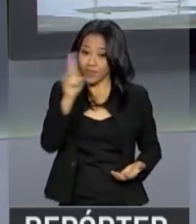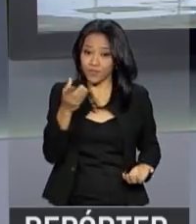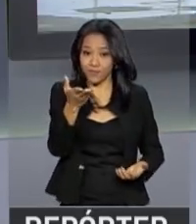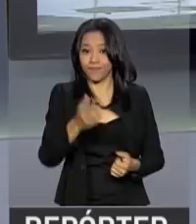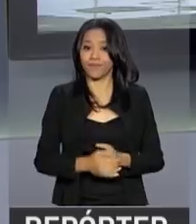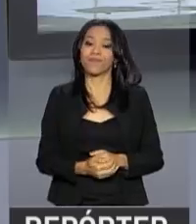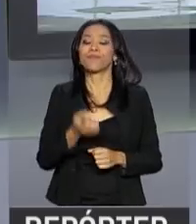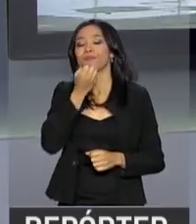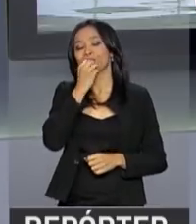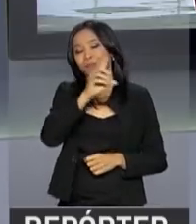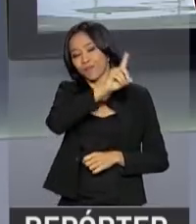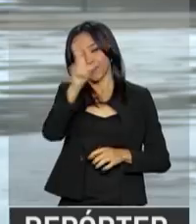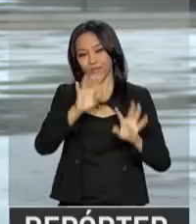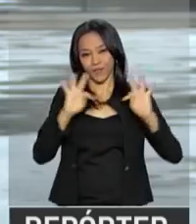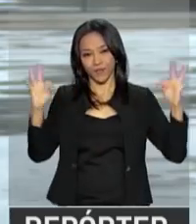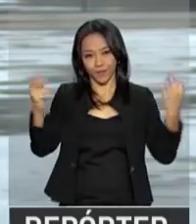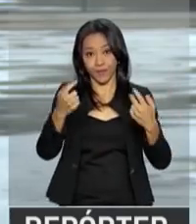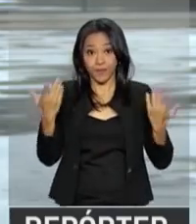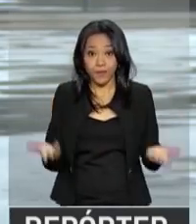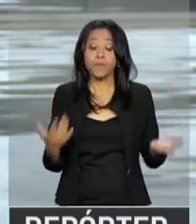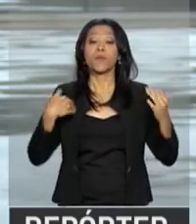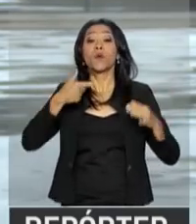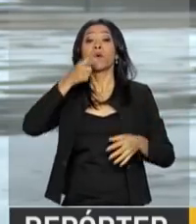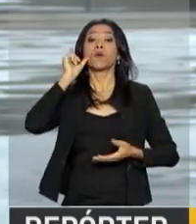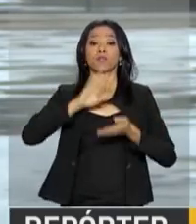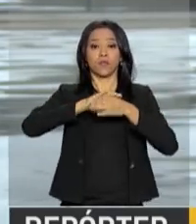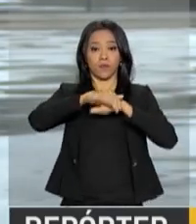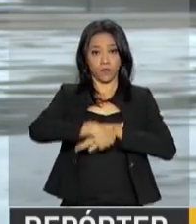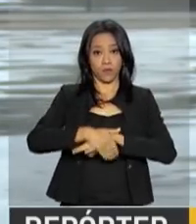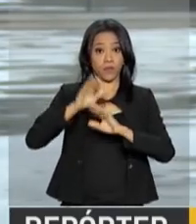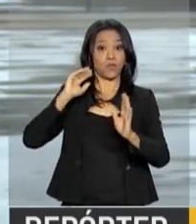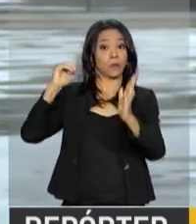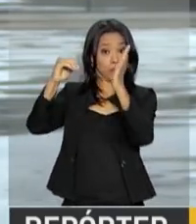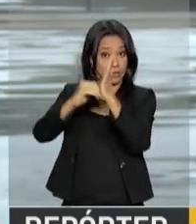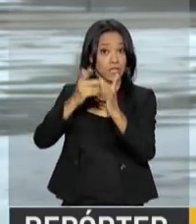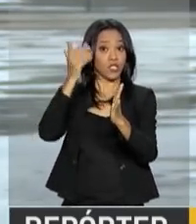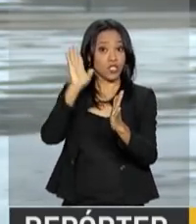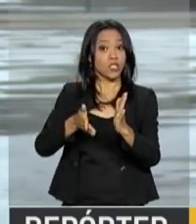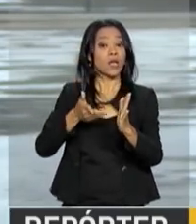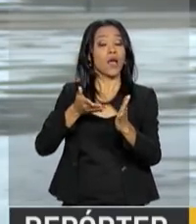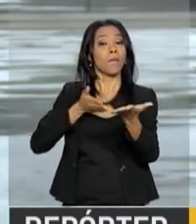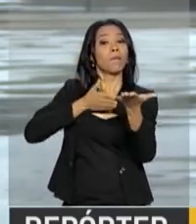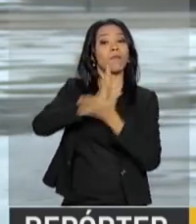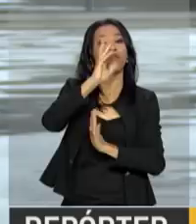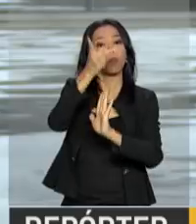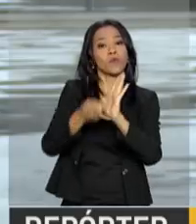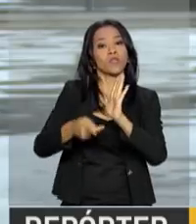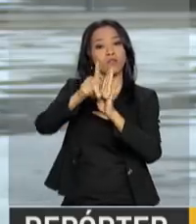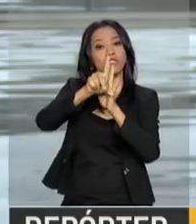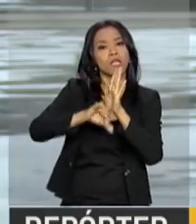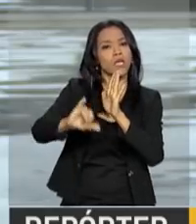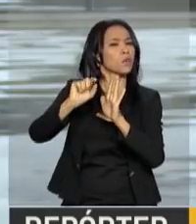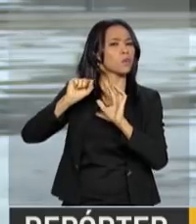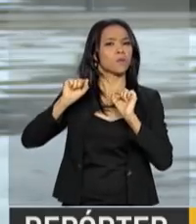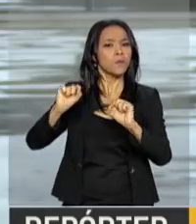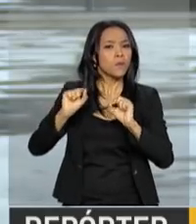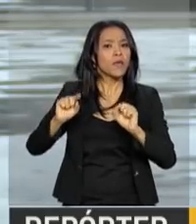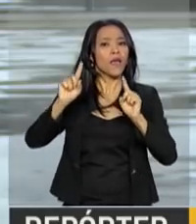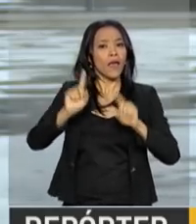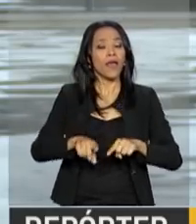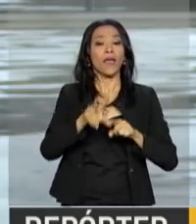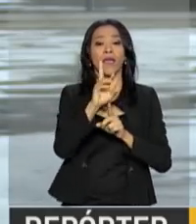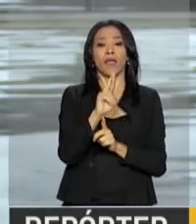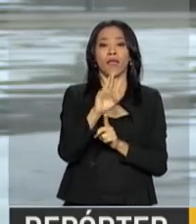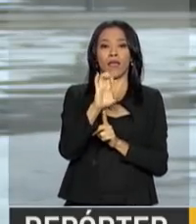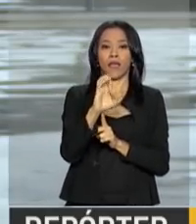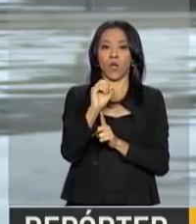dia thaíssa bom dia a todos olha aí se ontem à noite o senado federal aprovou um projeto de lei que trata sobre a remuneração da